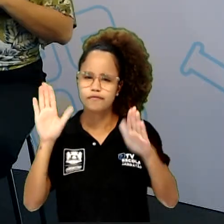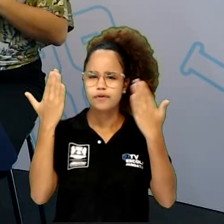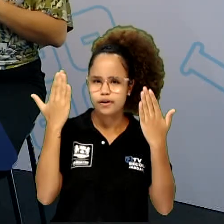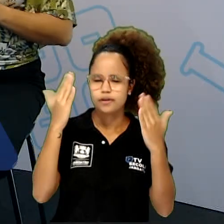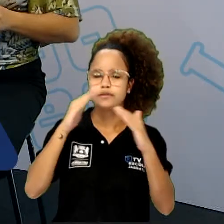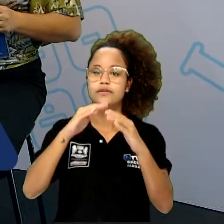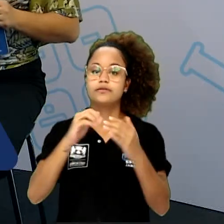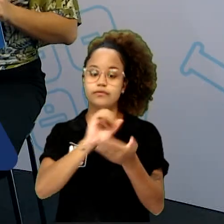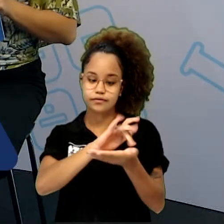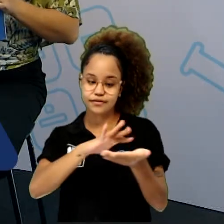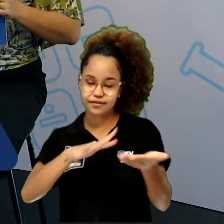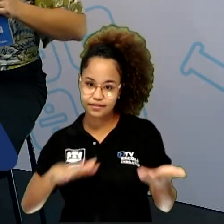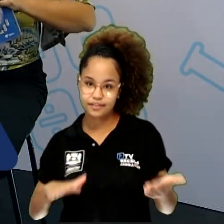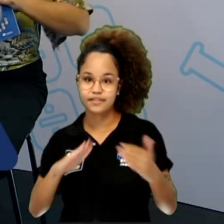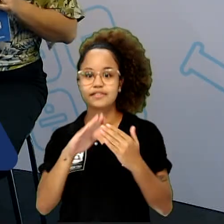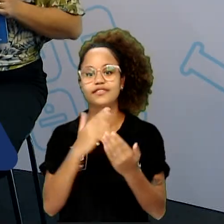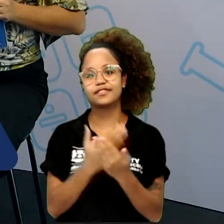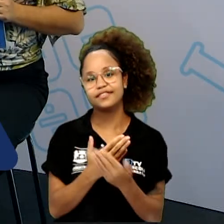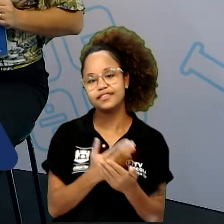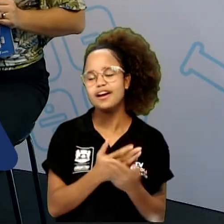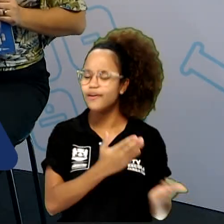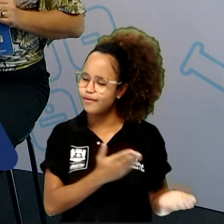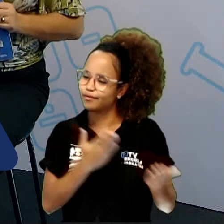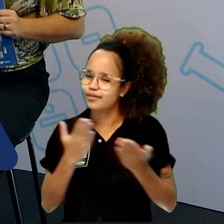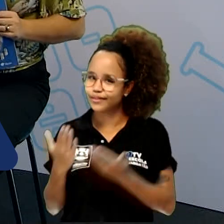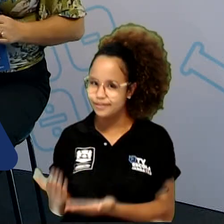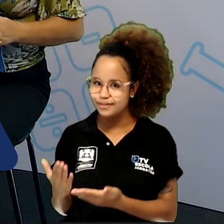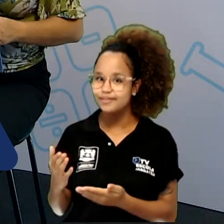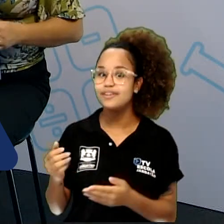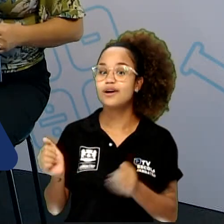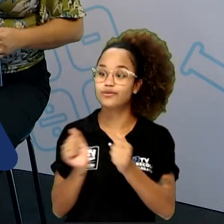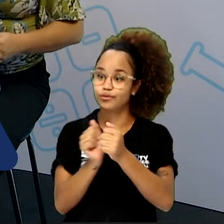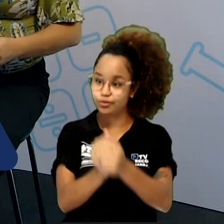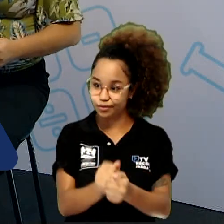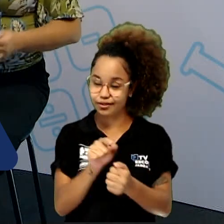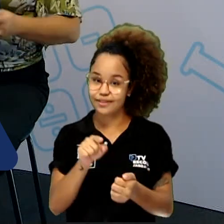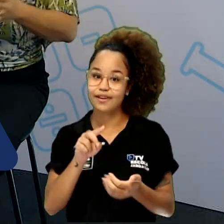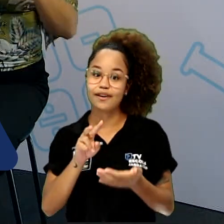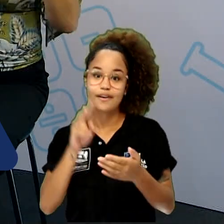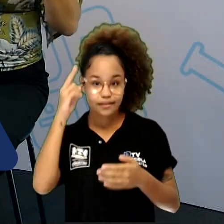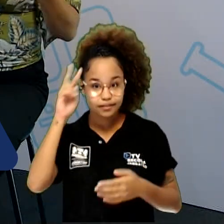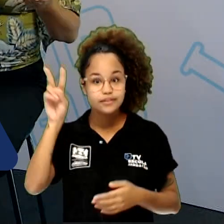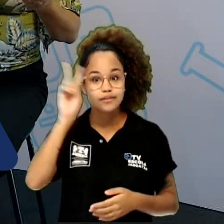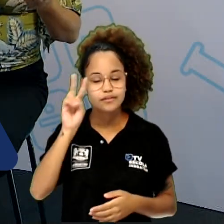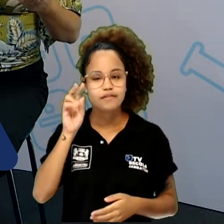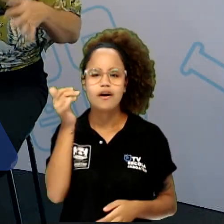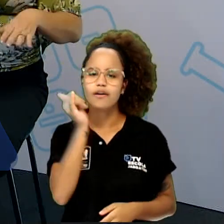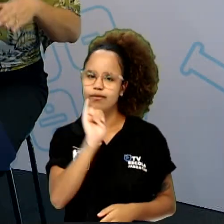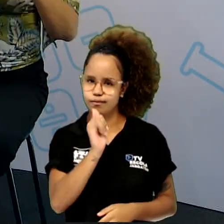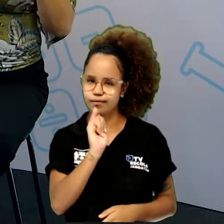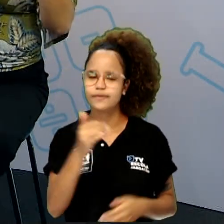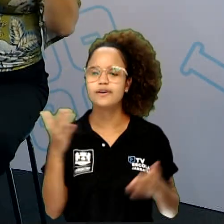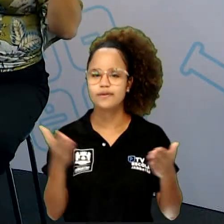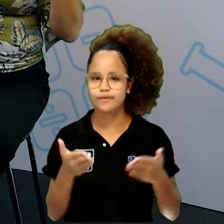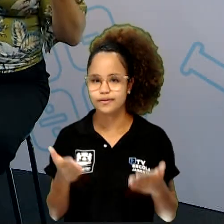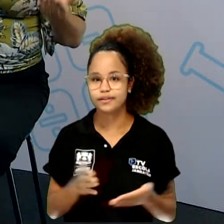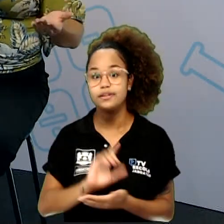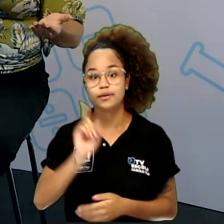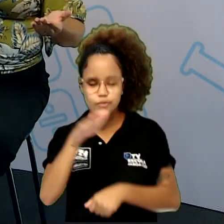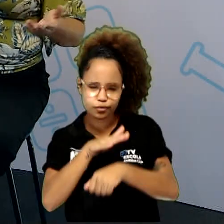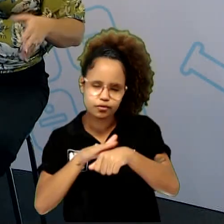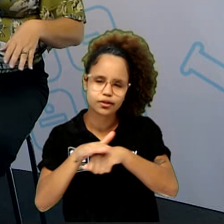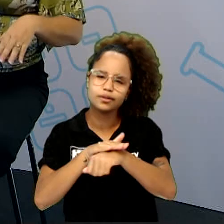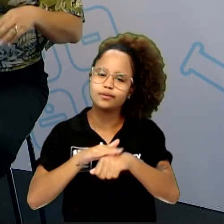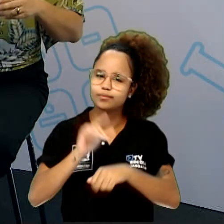nas escolas. Isso. E a gente convidou Leila para bater um papinho com a gente sobre essa história. A gente vai contar a história para vocês e depois a gente vai conversar